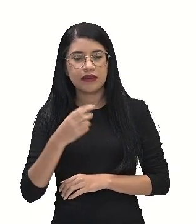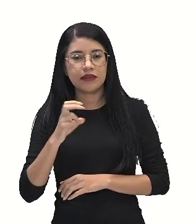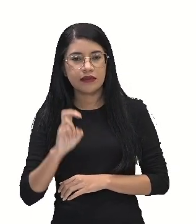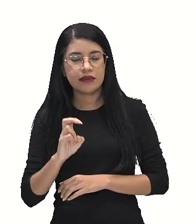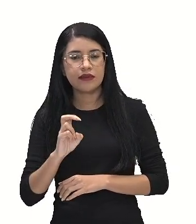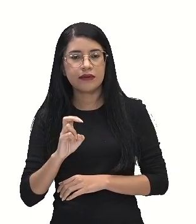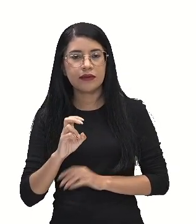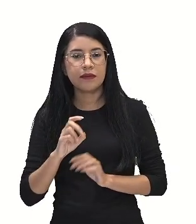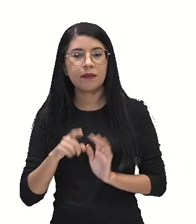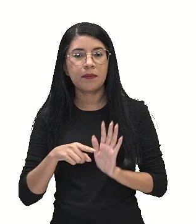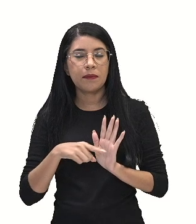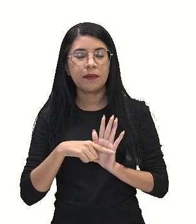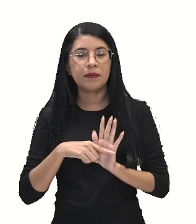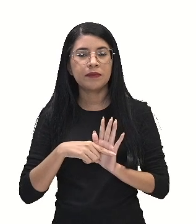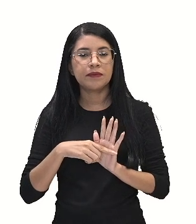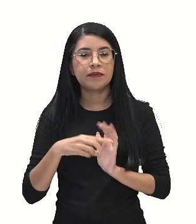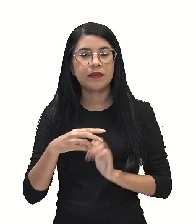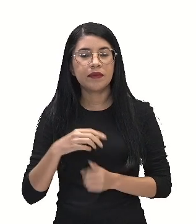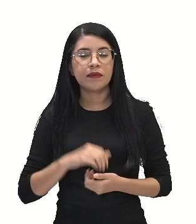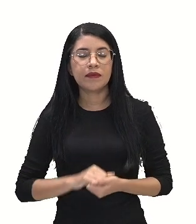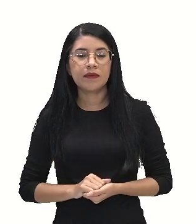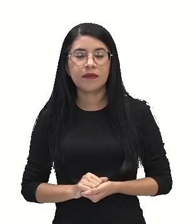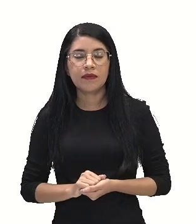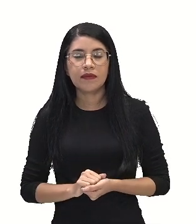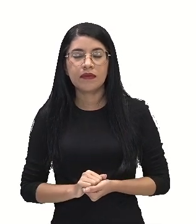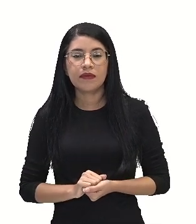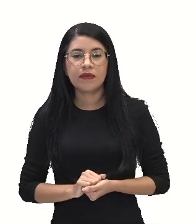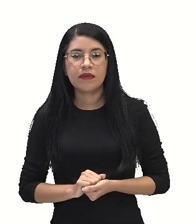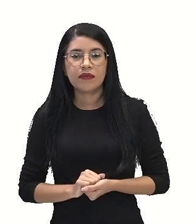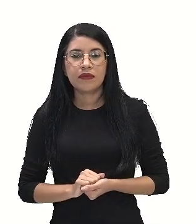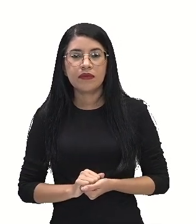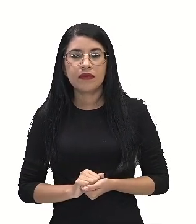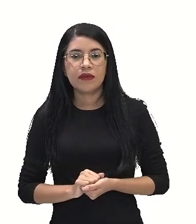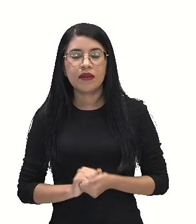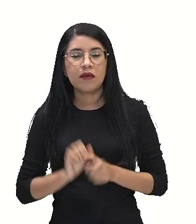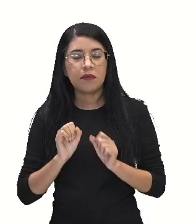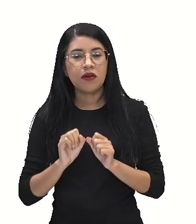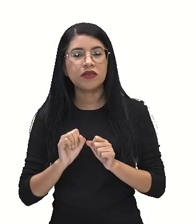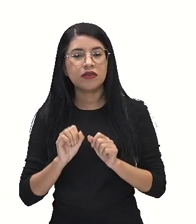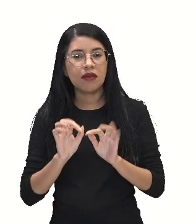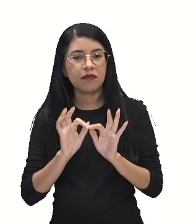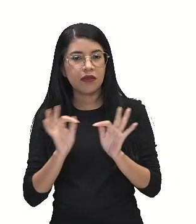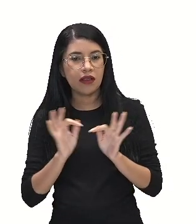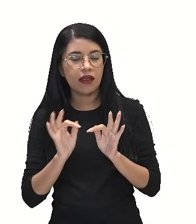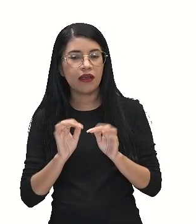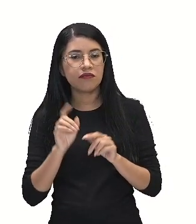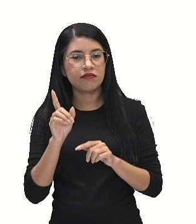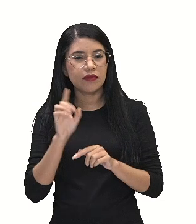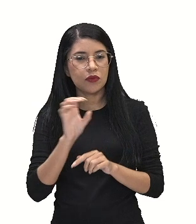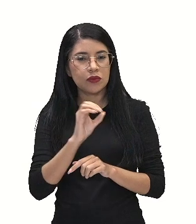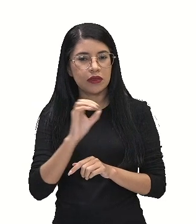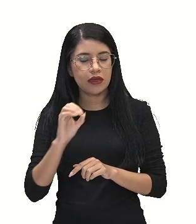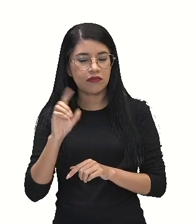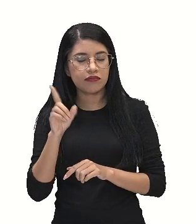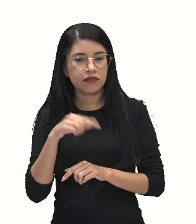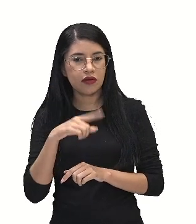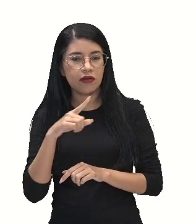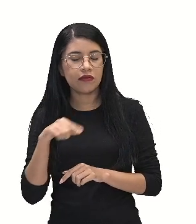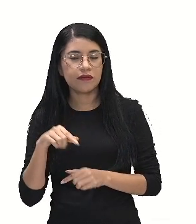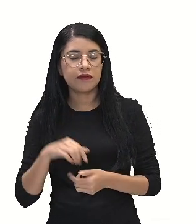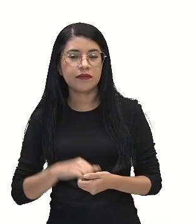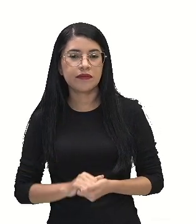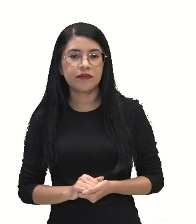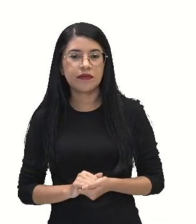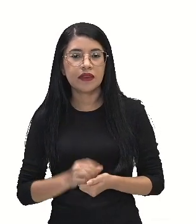225, menos, aqui eu posso simplificar aqui, ó. 300 dividido